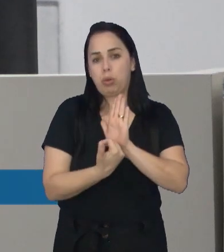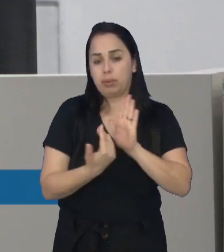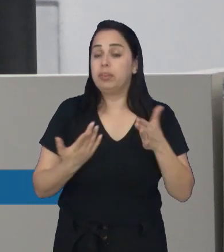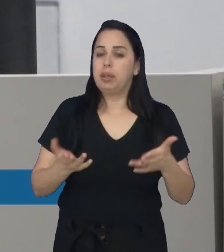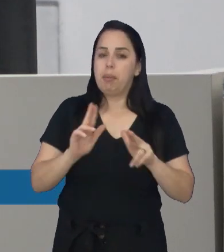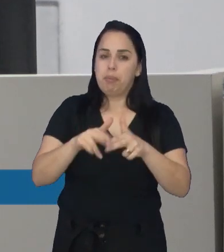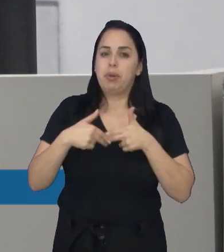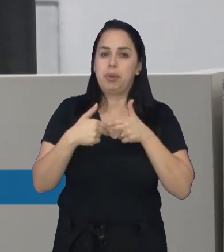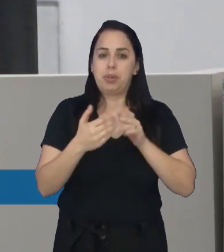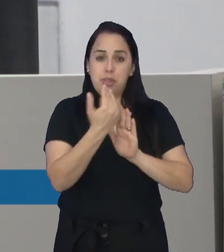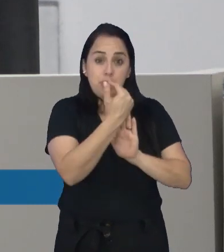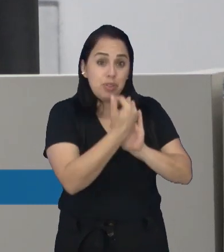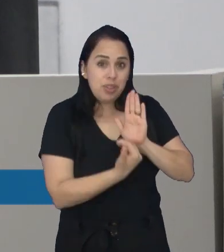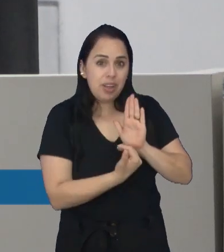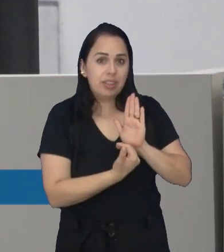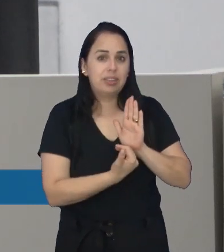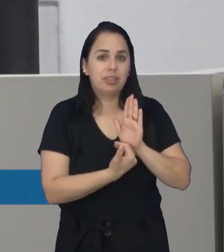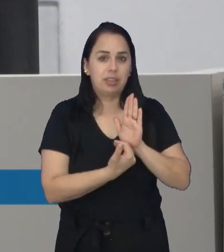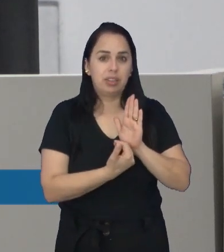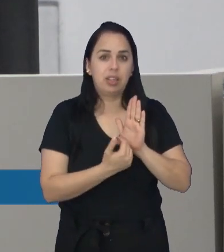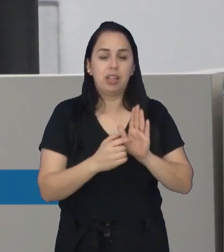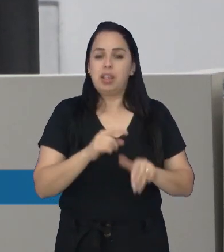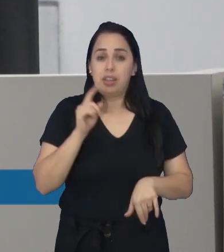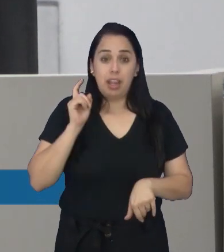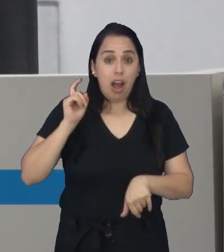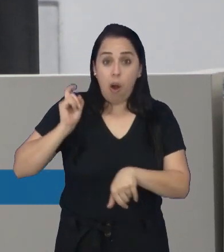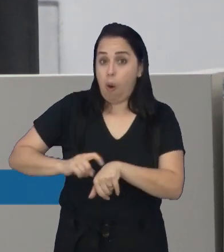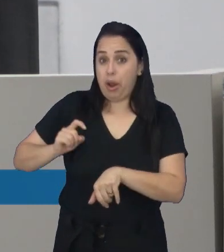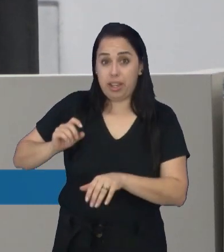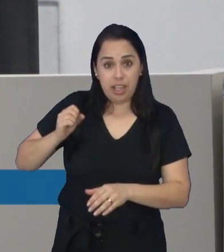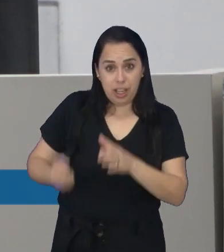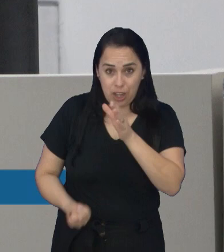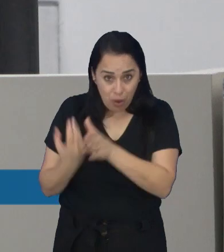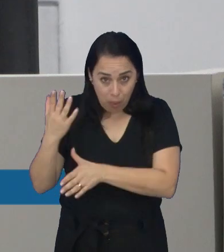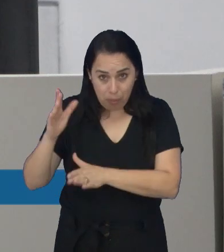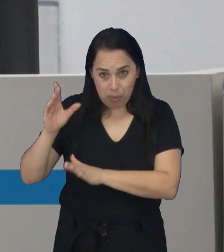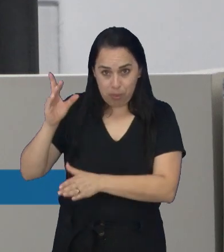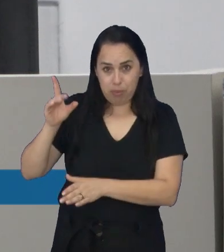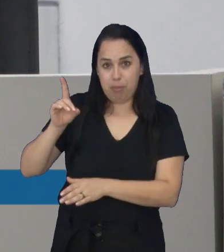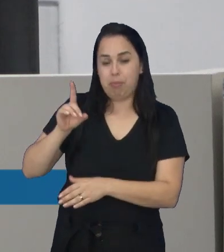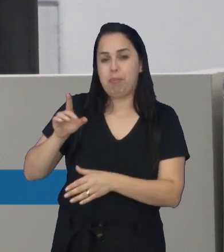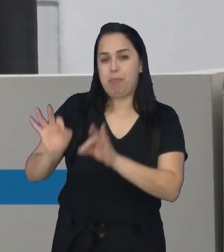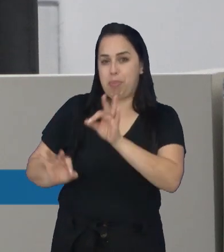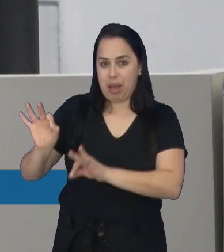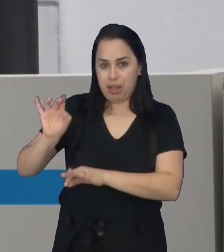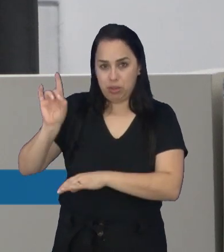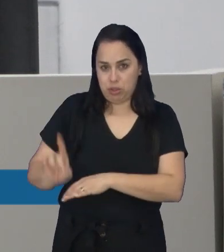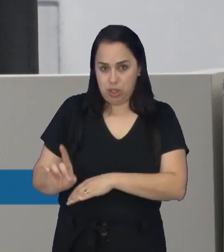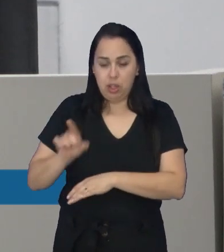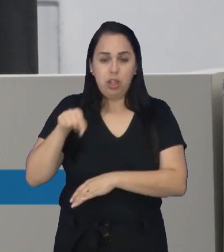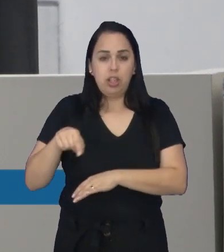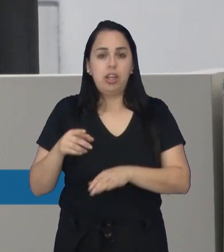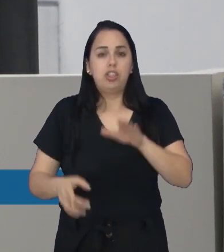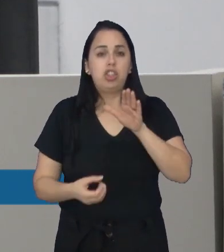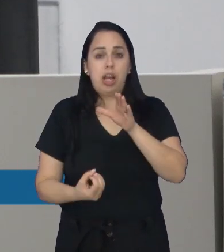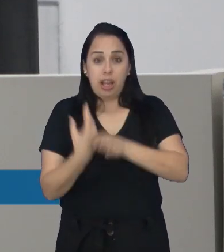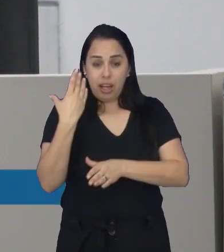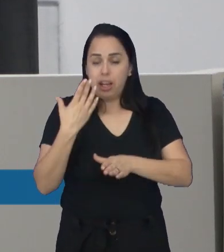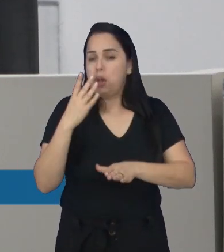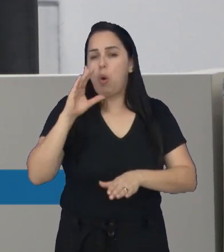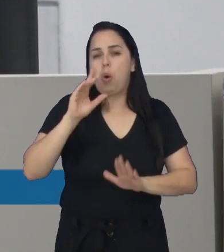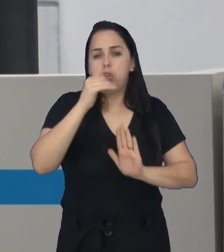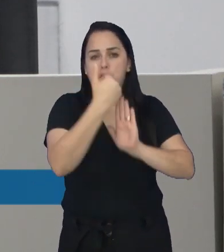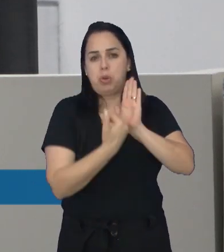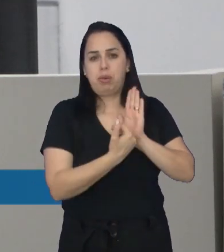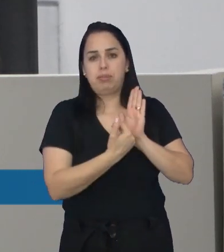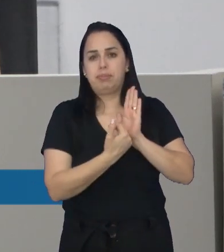estabelecemos ali desconto já no ato do plano diretor o que a gente está fazendo agora é calibrar algumas coisas é calibragem porque